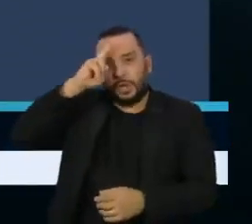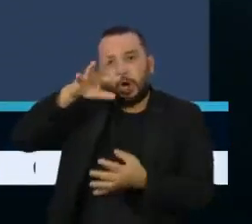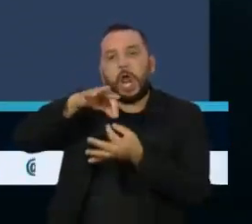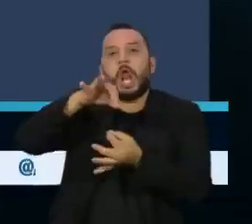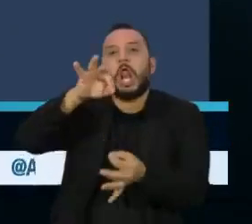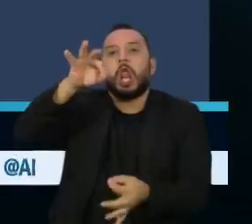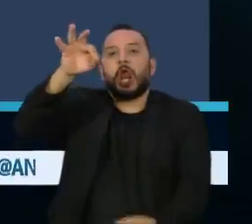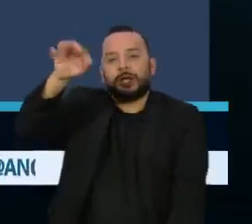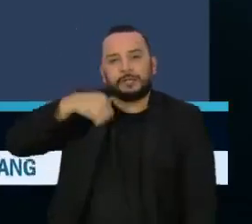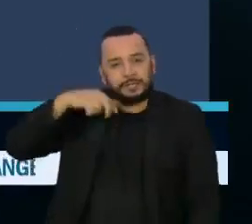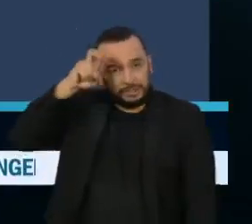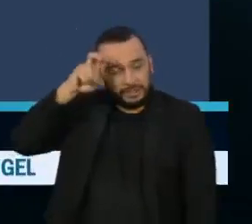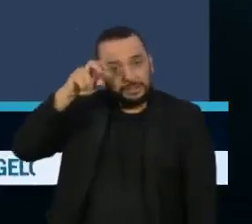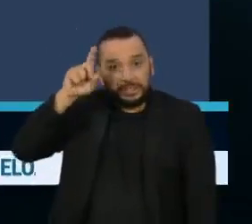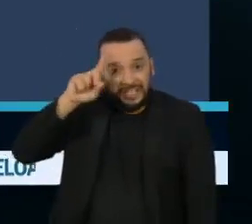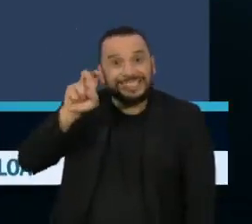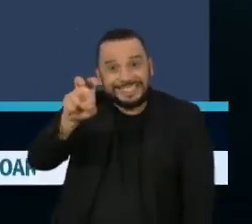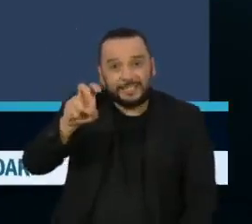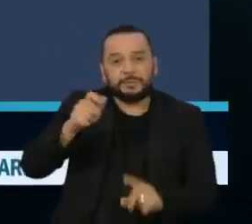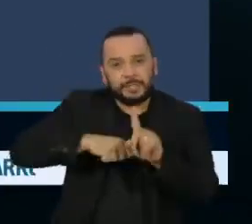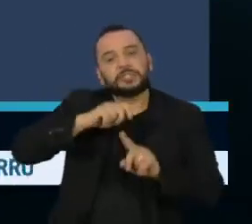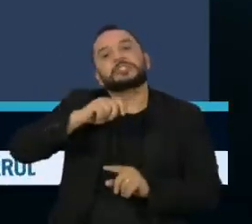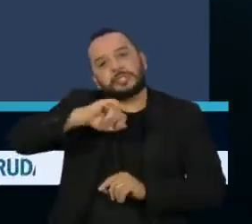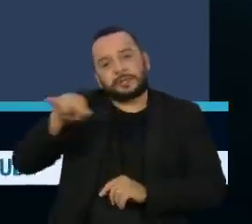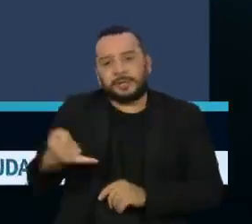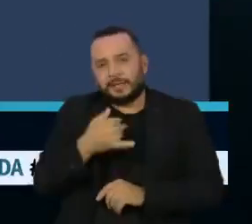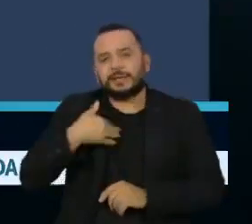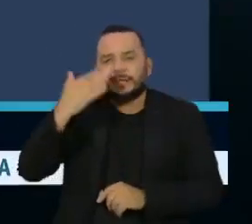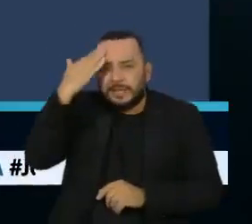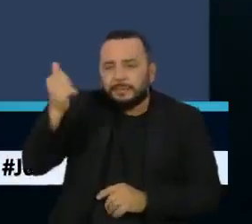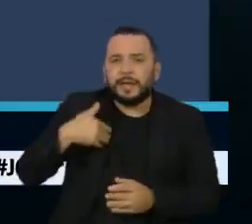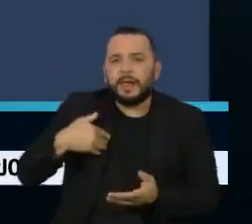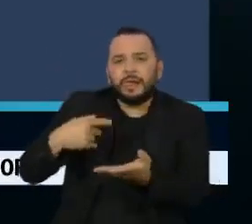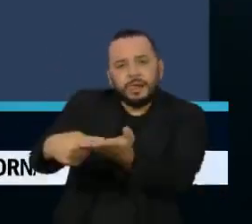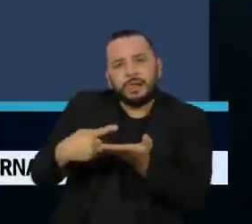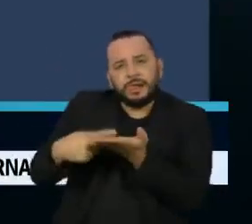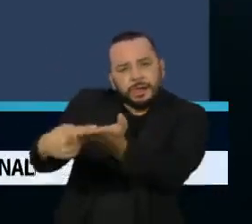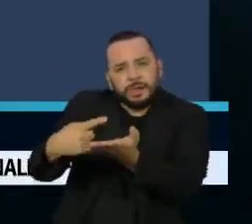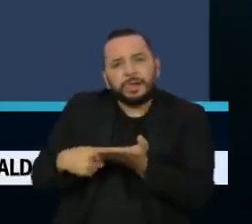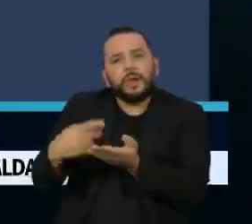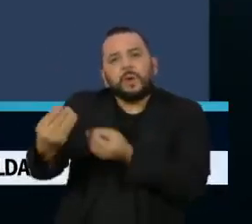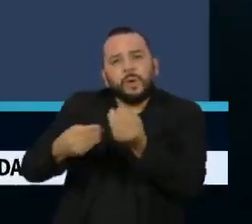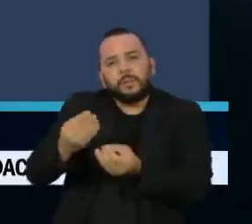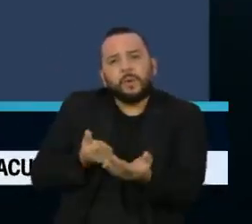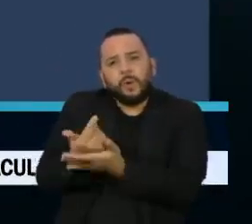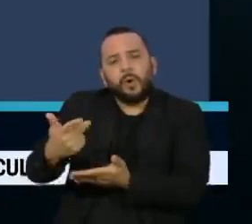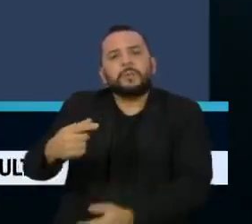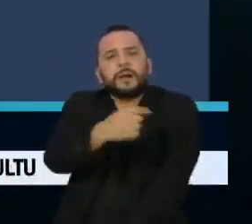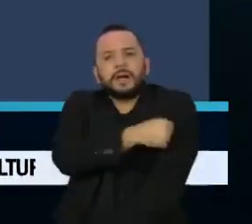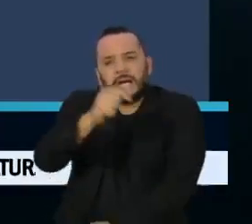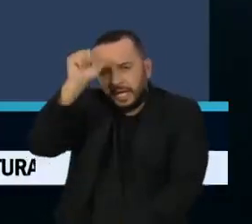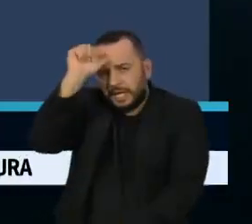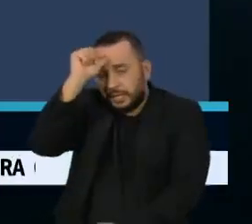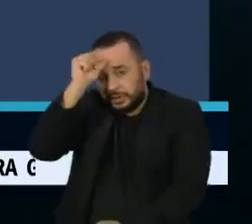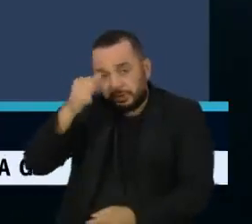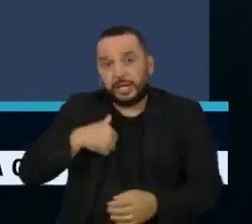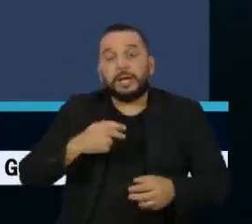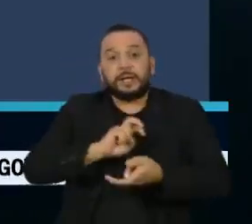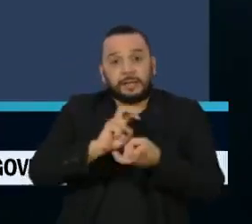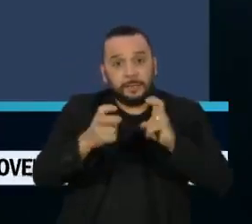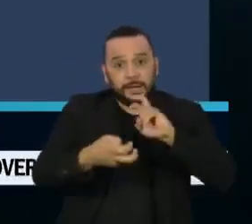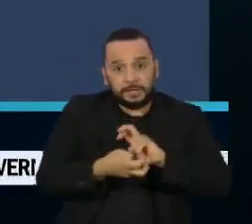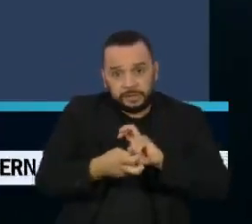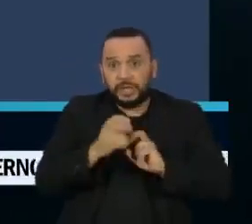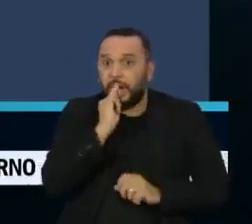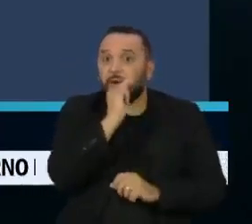das negociações do Ministério da Saúde para a compra da Covaxin, o Itamaraty enviou ofício à Anvisa alertando sobre